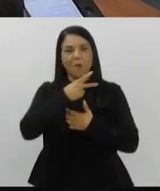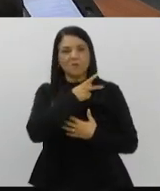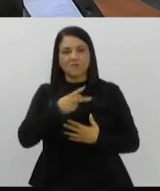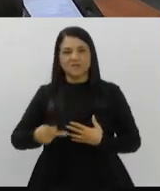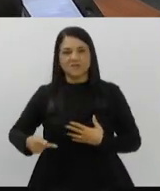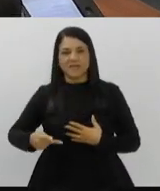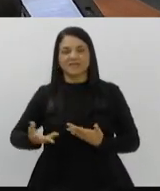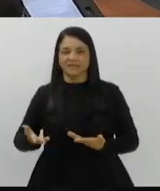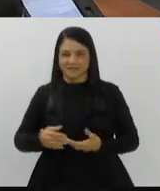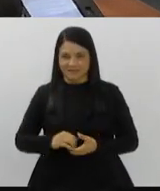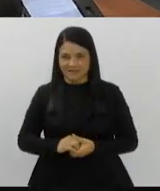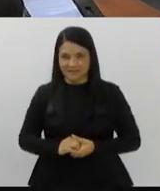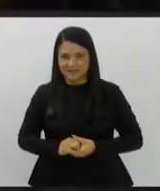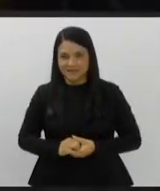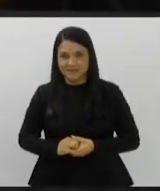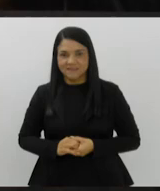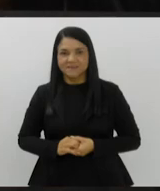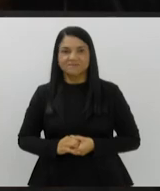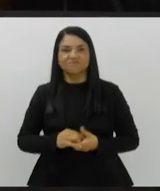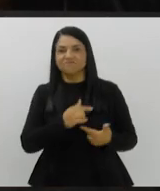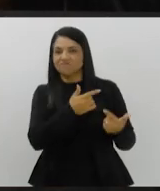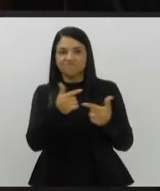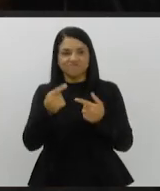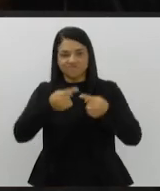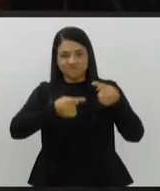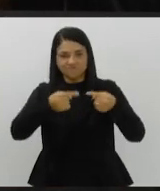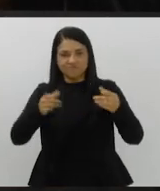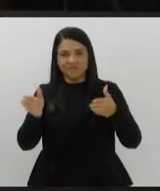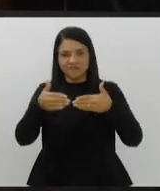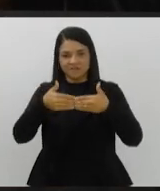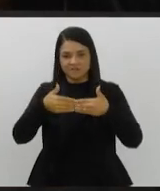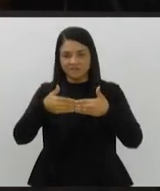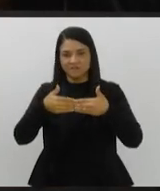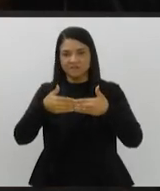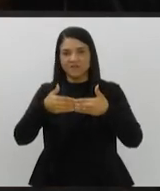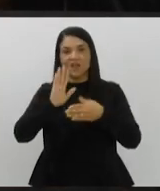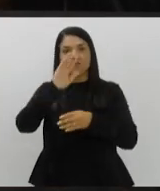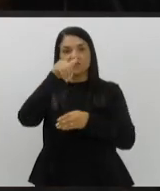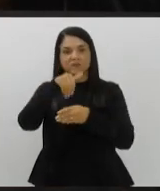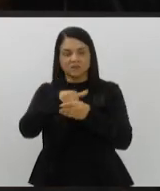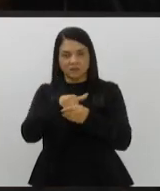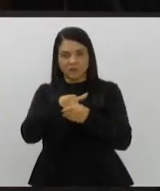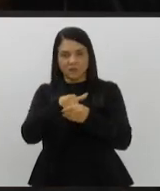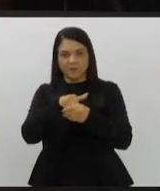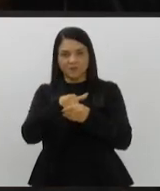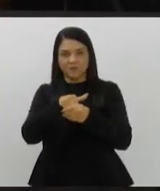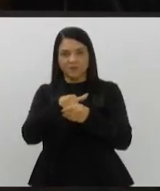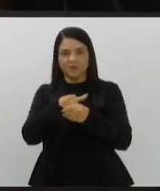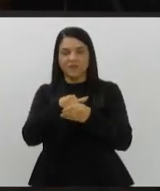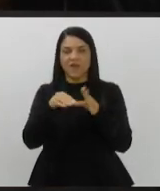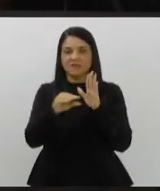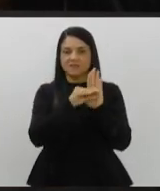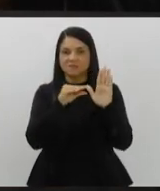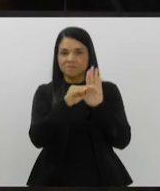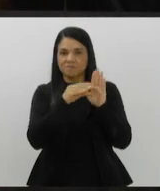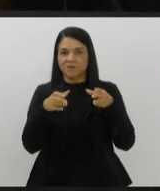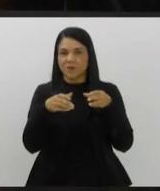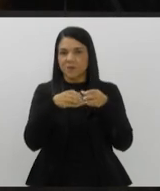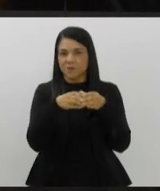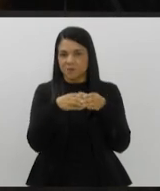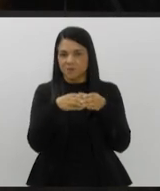todo. Não havendo mais quem queira discutir, encerrada a discussão, em votação, as emendas da Comissão